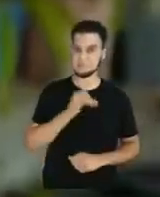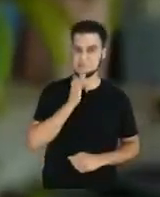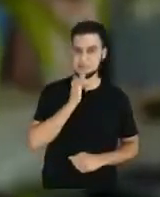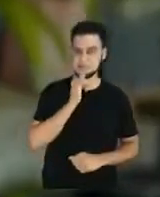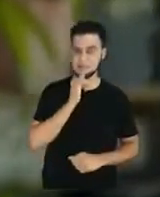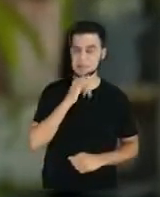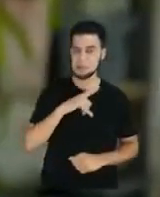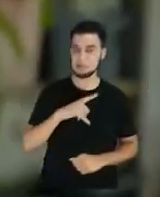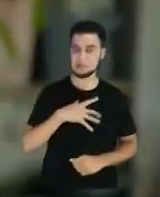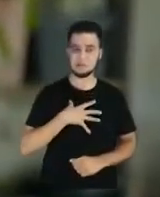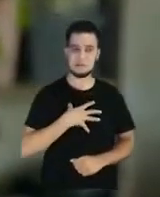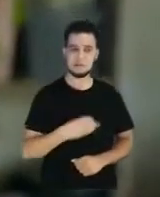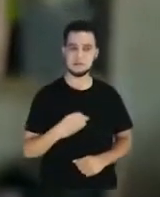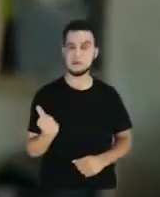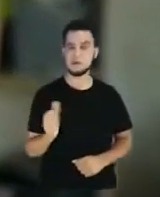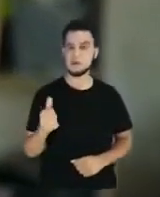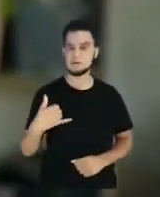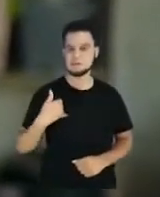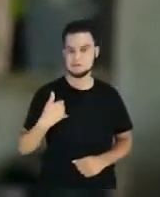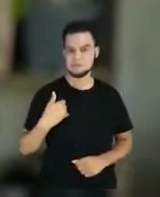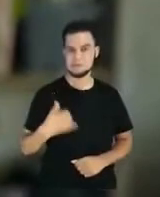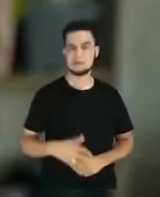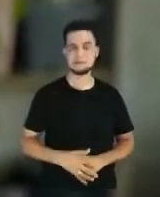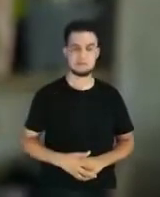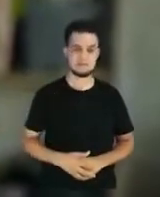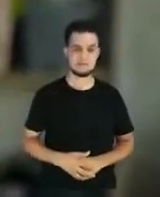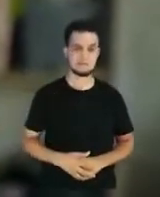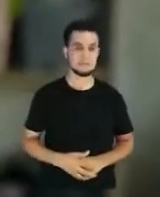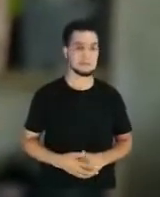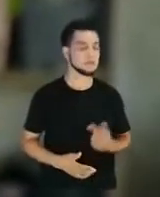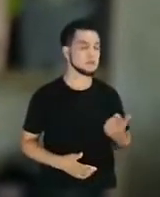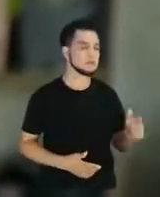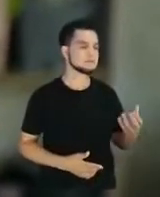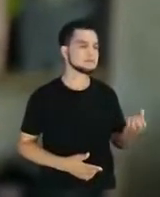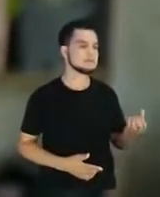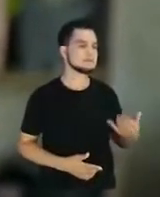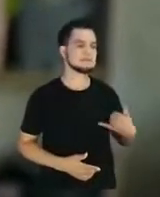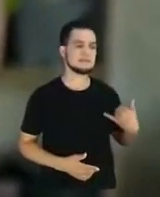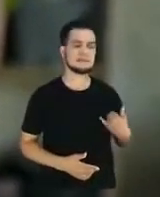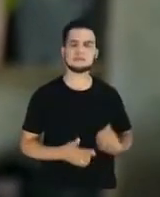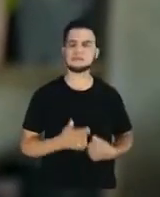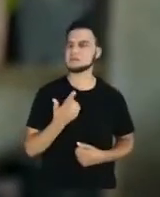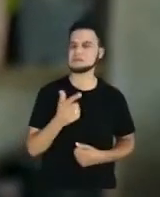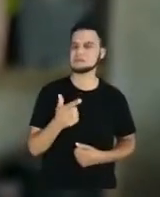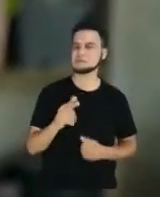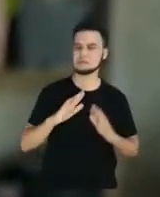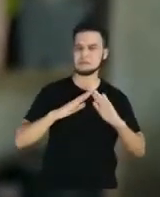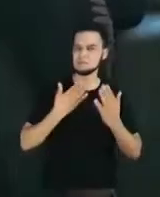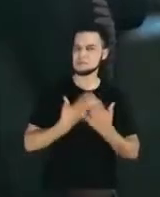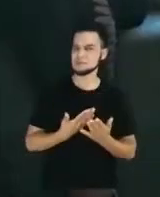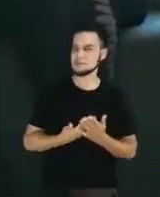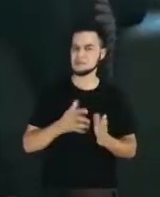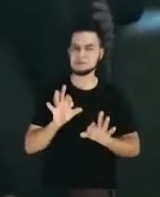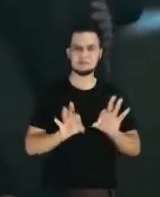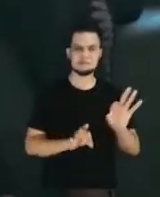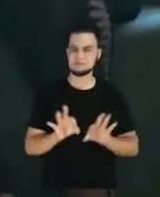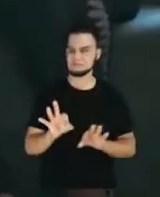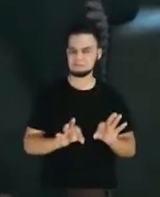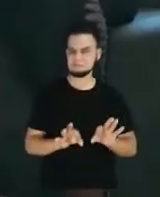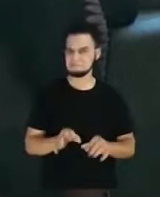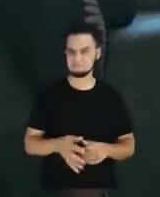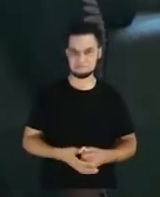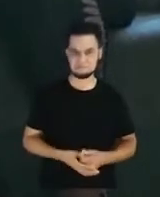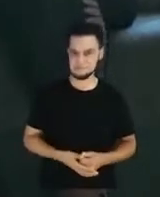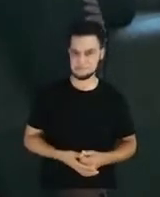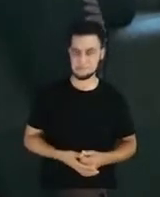O bairro não ajuda muito, não tem muita estrutura para você. Por exemplo, igual eu tenho uma criança de 11 e